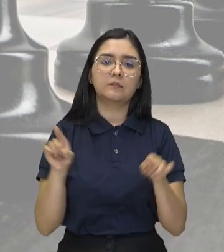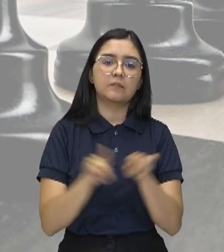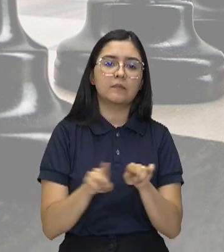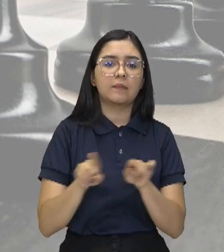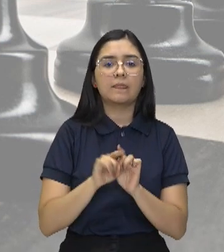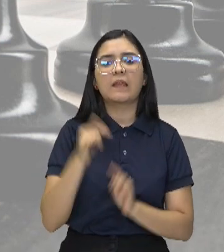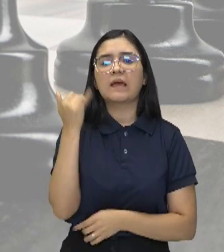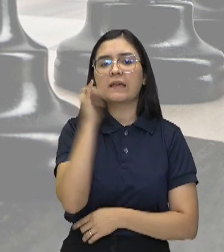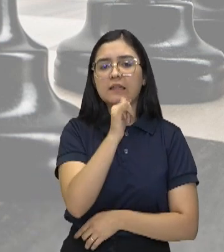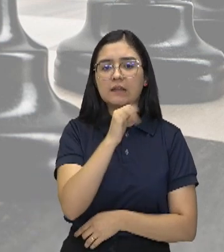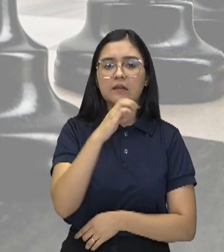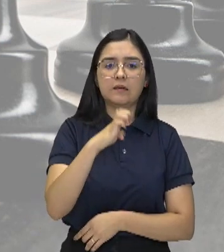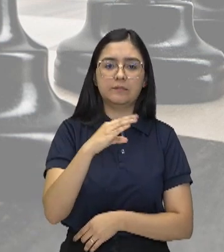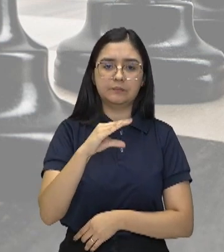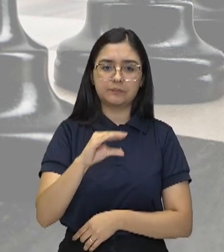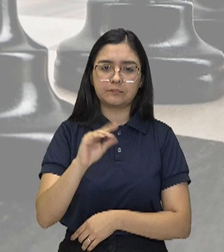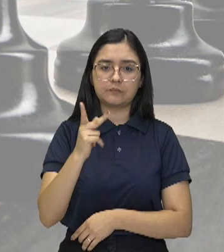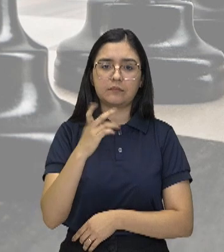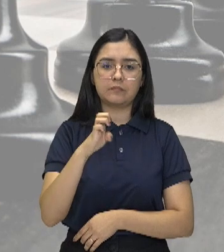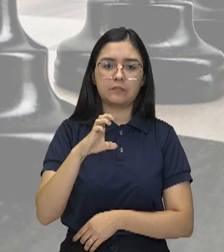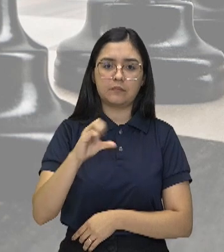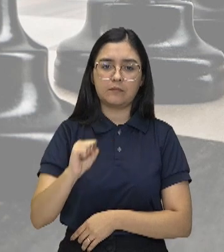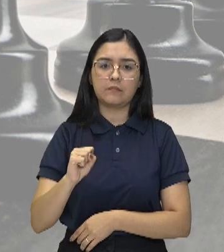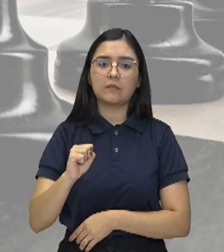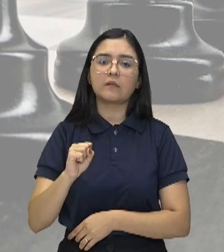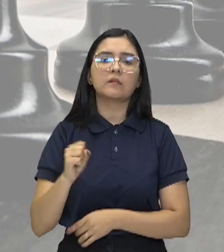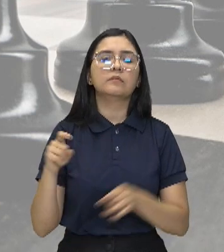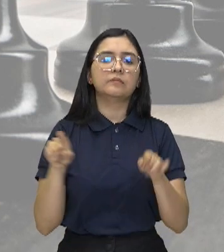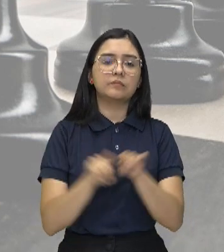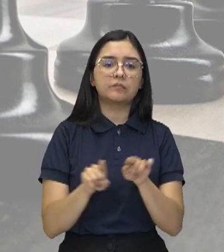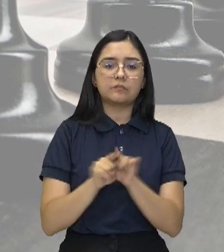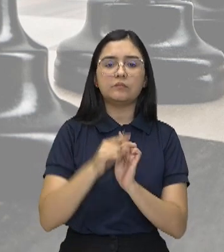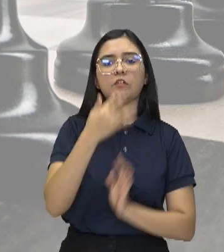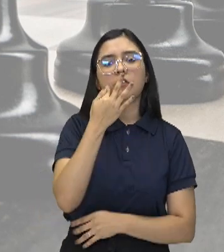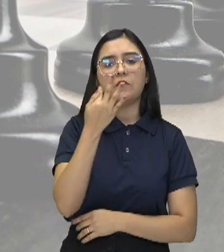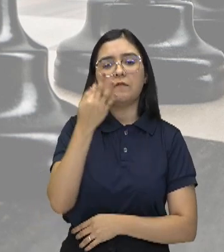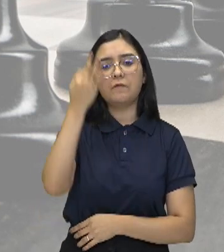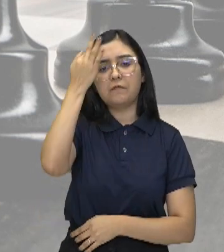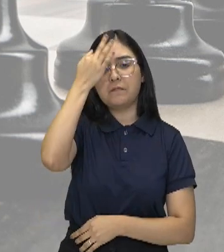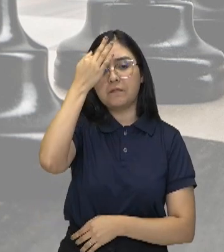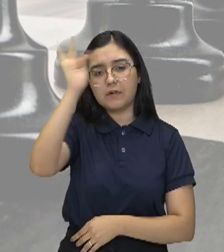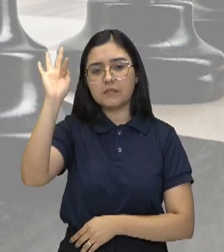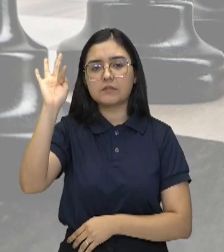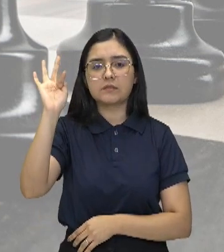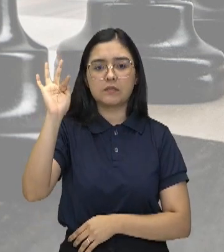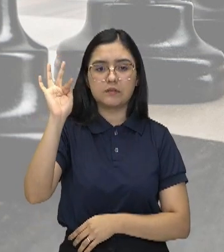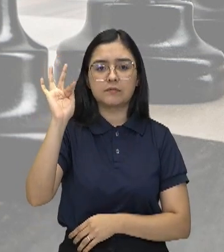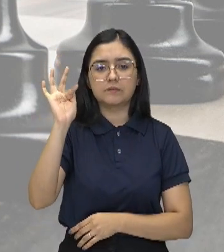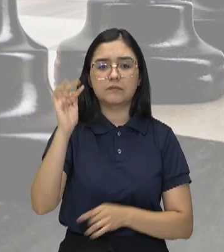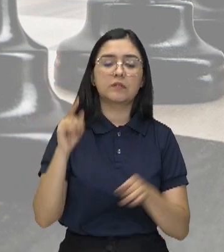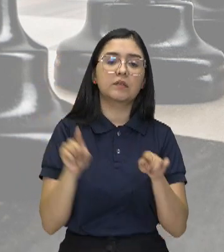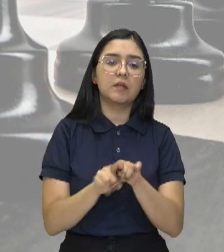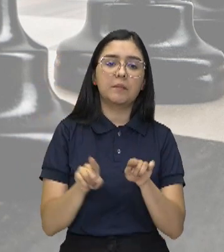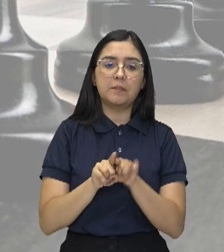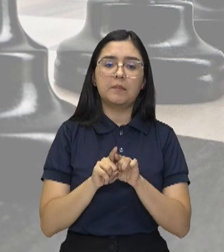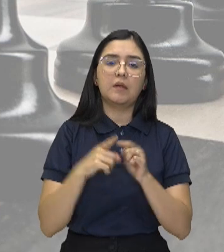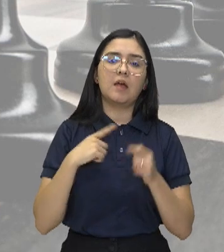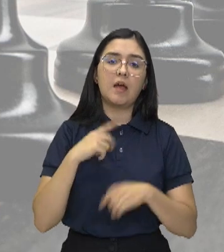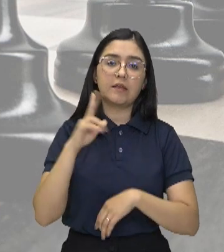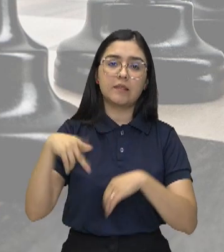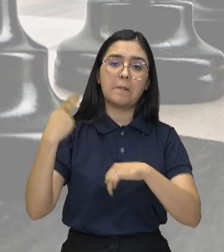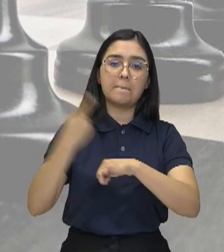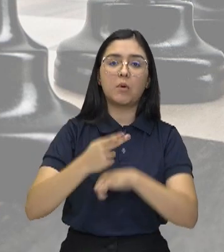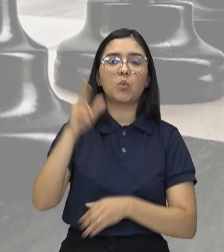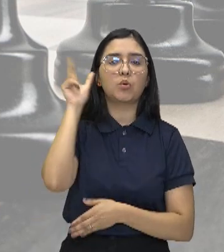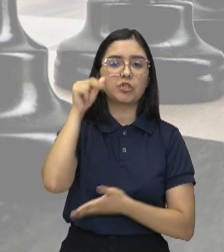finalmente xadrez em português. Então, a gente sabe que a Europa, né, é um caldeirão ali de culturas,